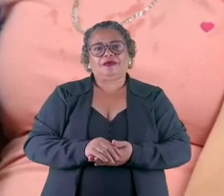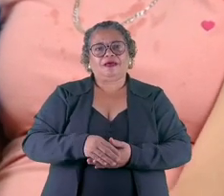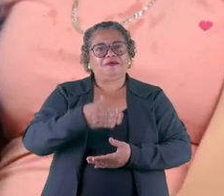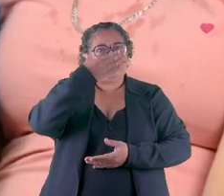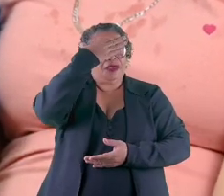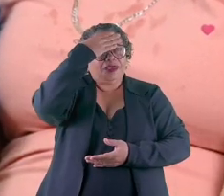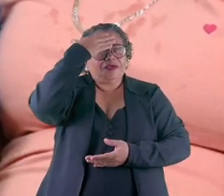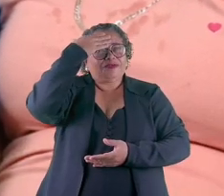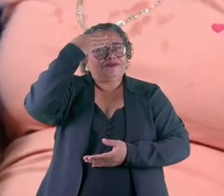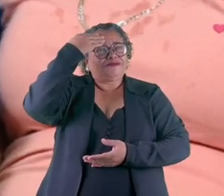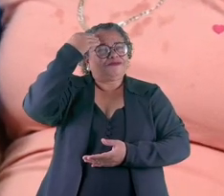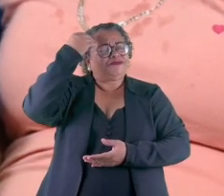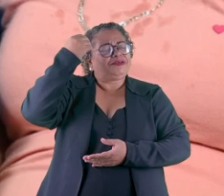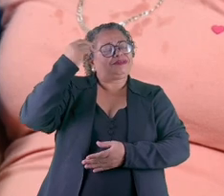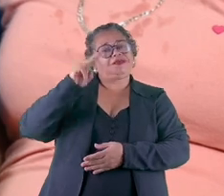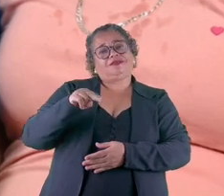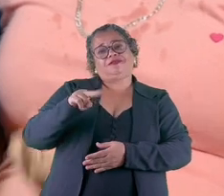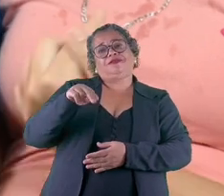gente sabe que